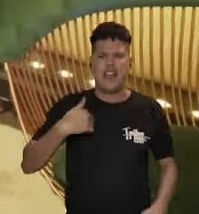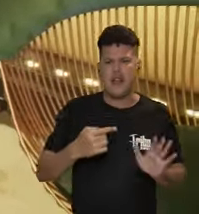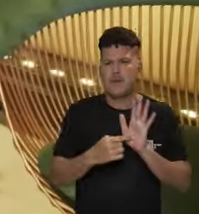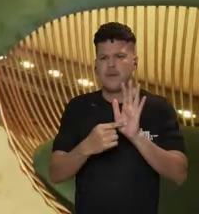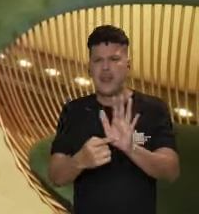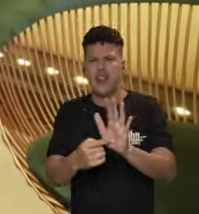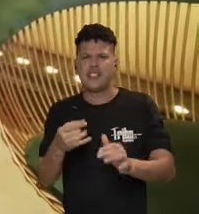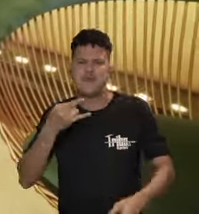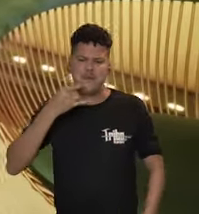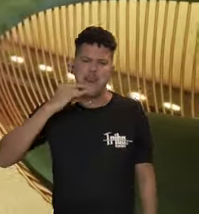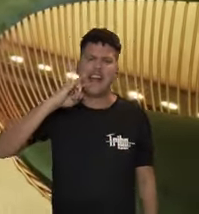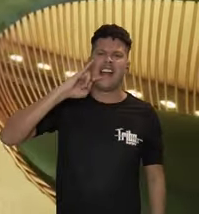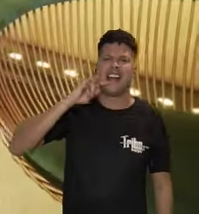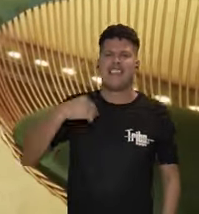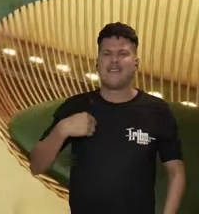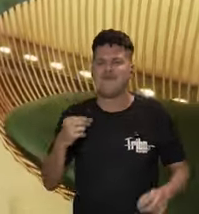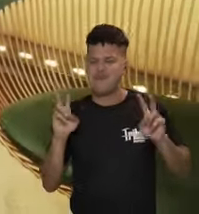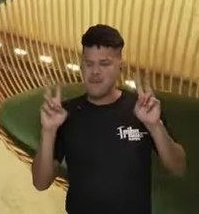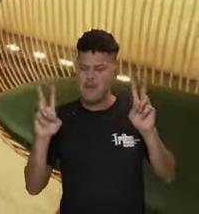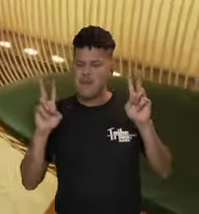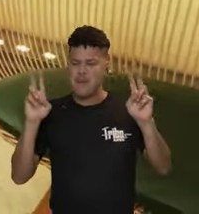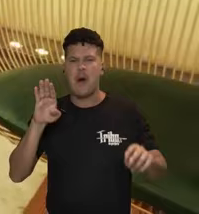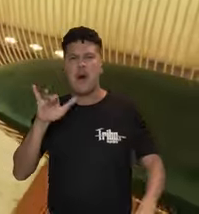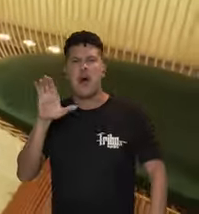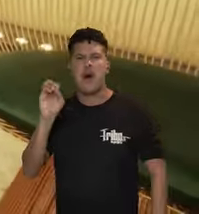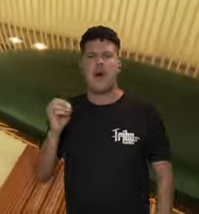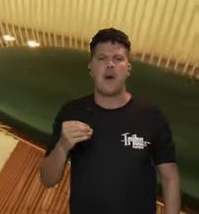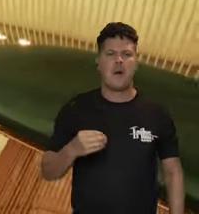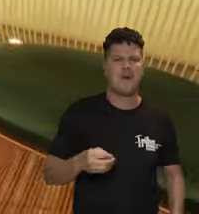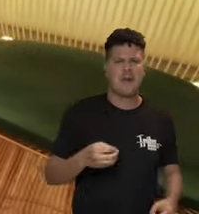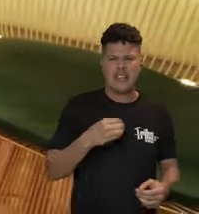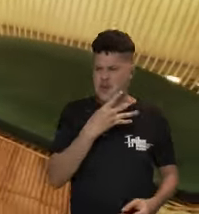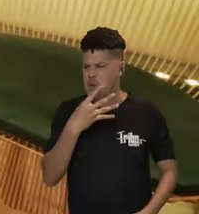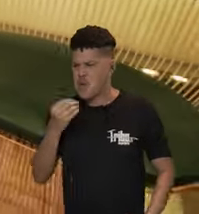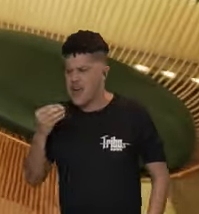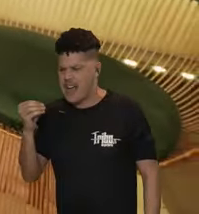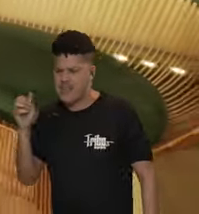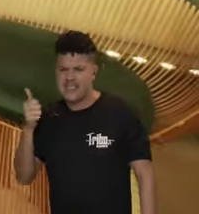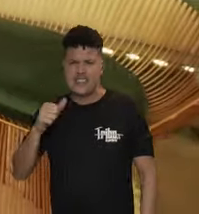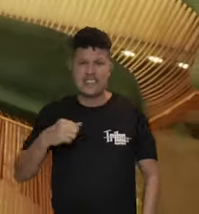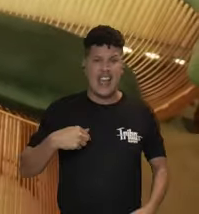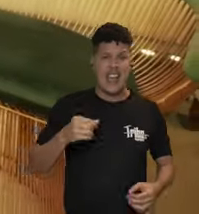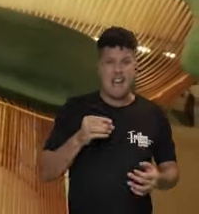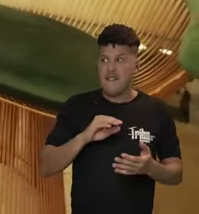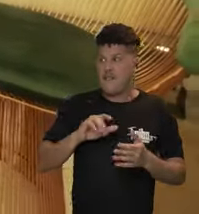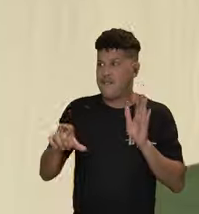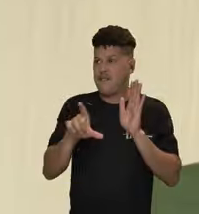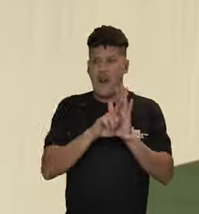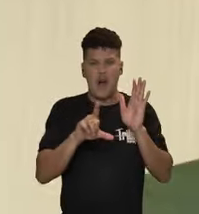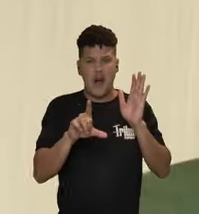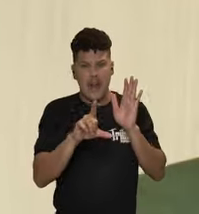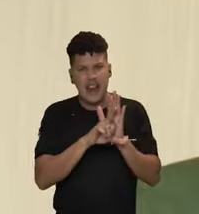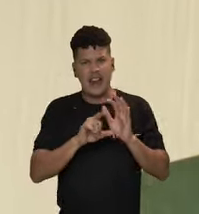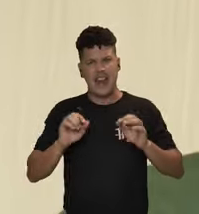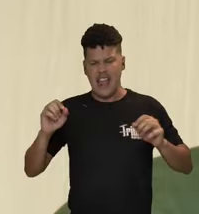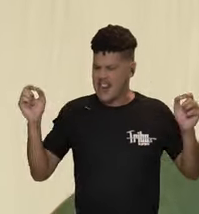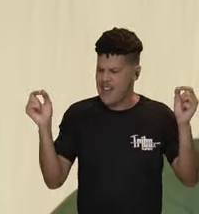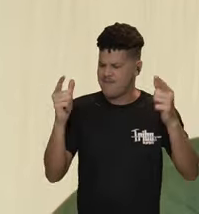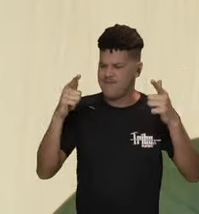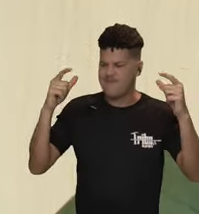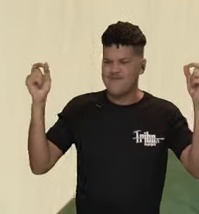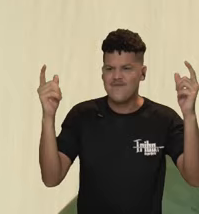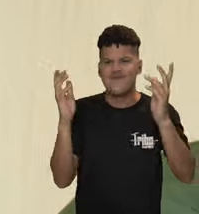Bacardi, Angeri, Bob Marley, rasante na Night 400, fora da lei. Estrela não do brilho, então luz pra